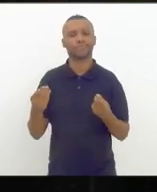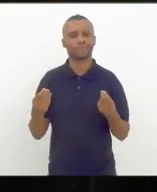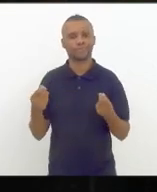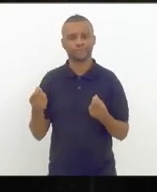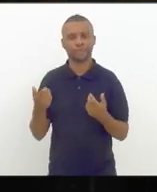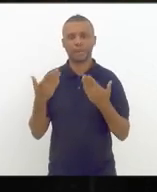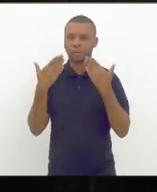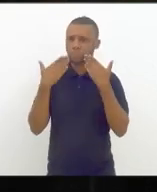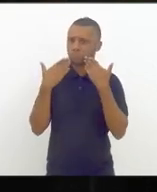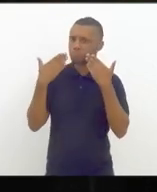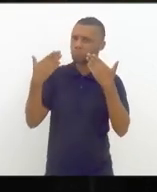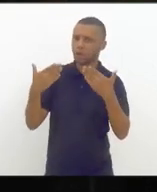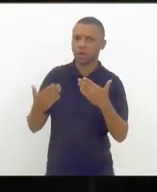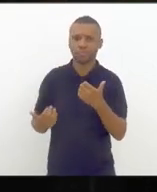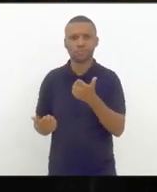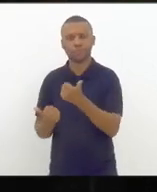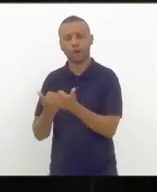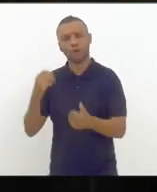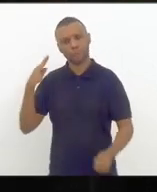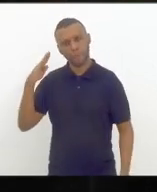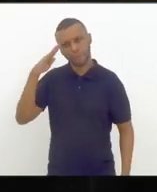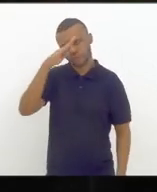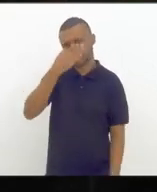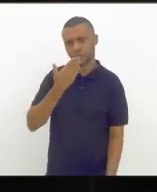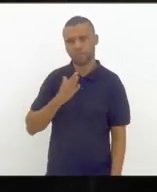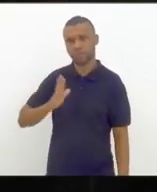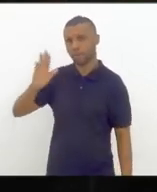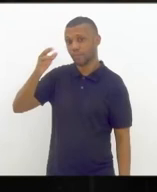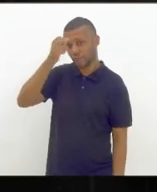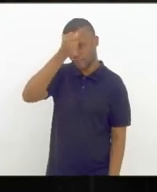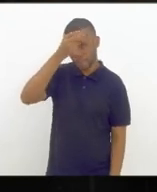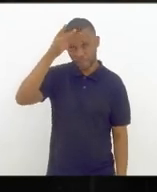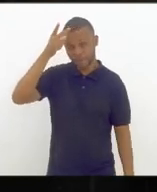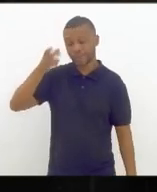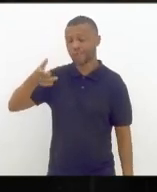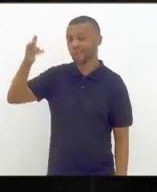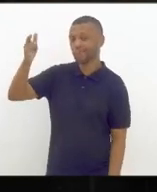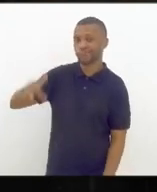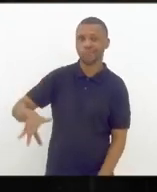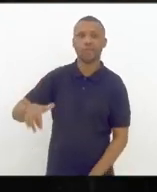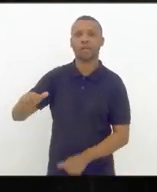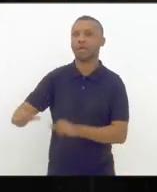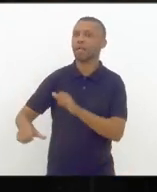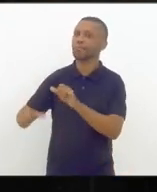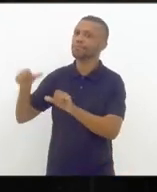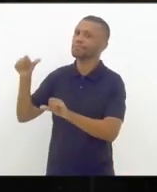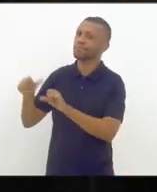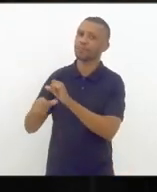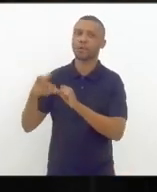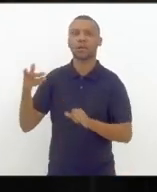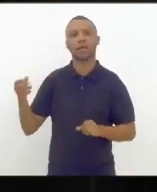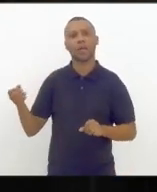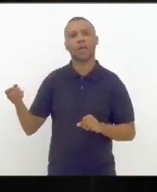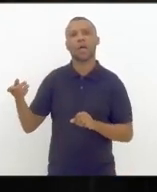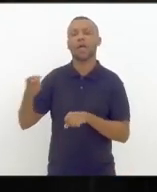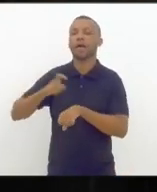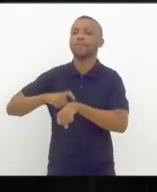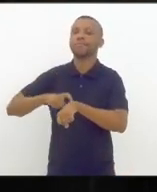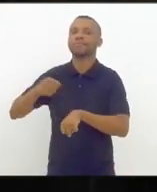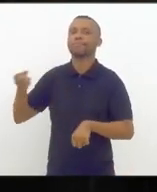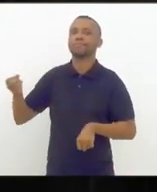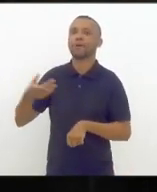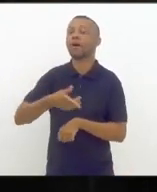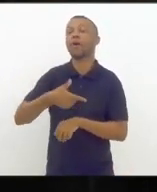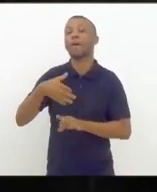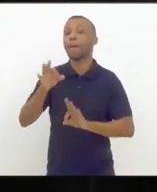aberto explícito do candidato bolsonaro foi o prefeito que desmontou recentemente o plano de cargos